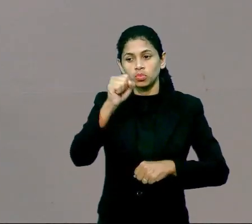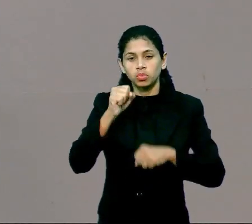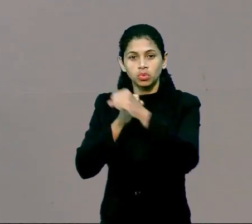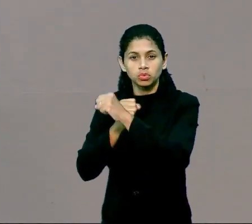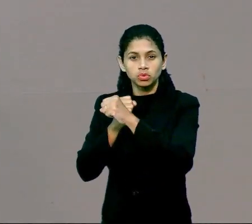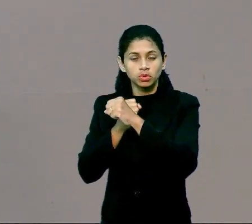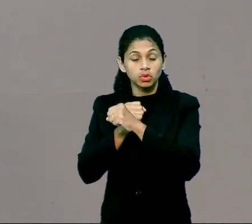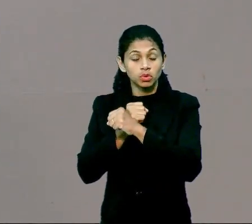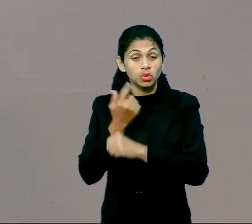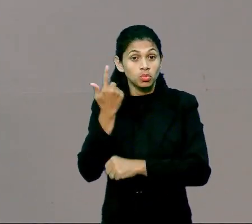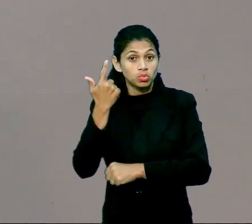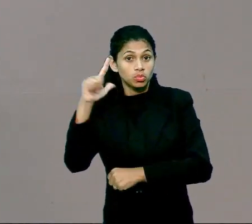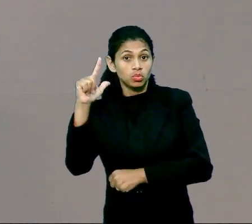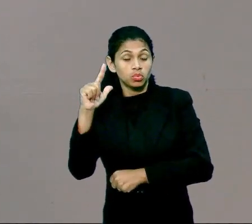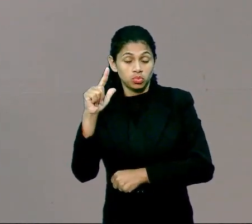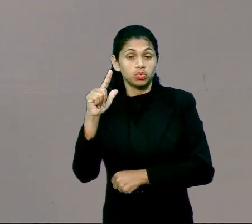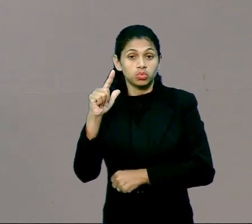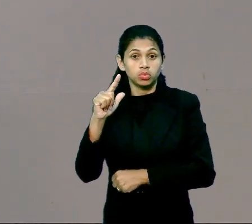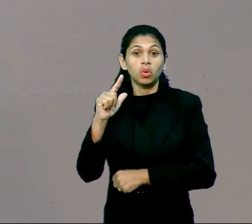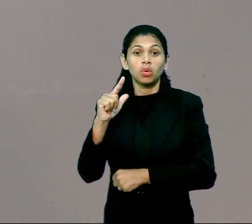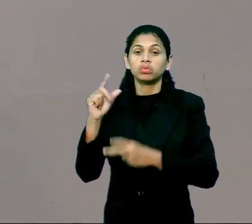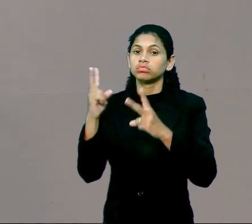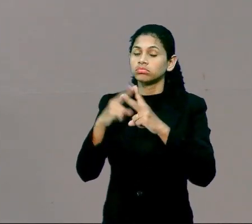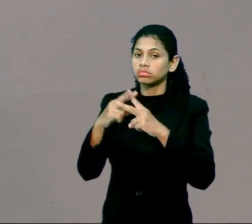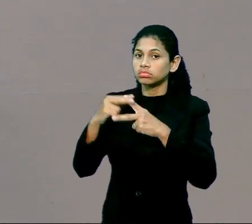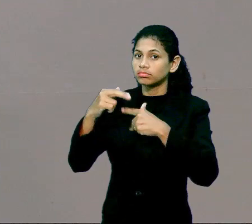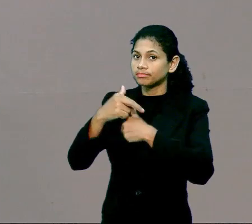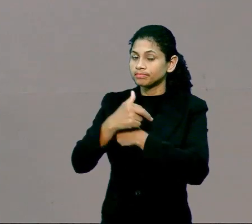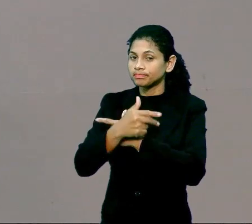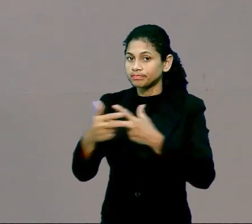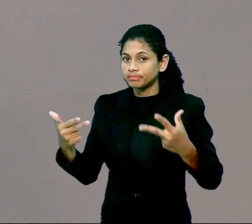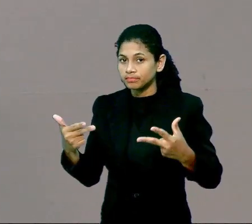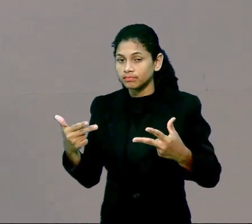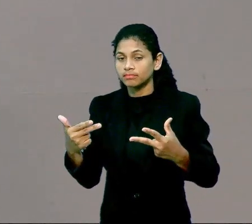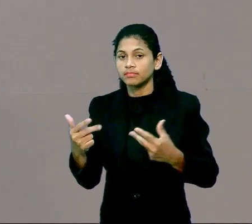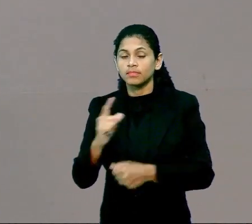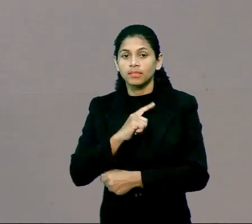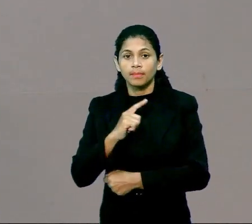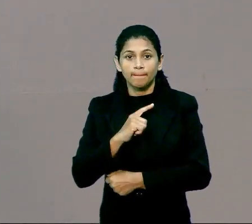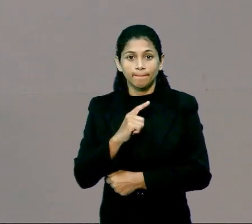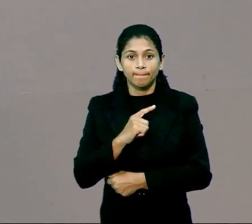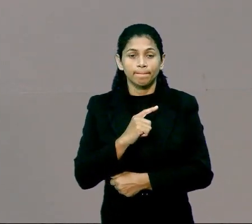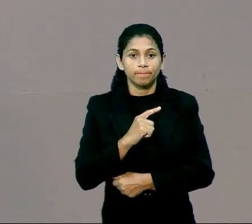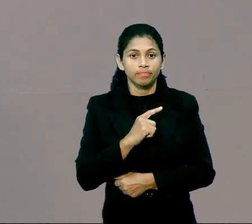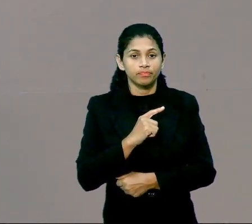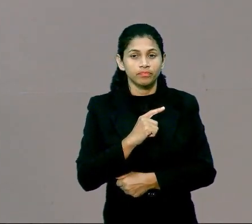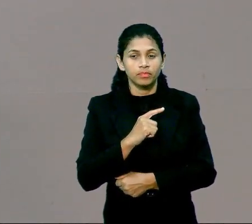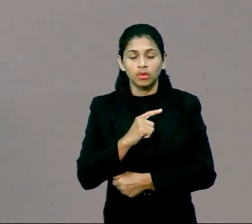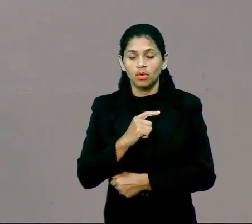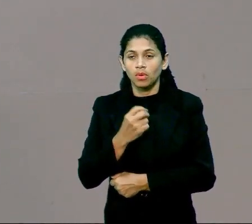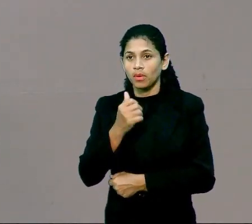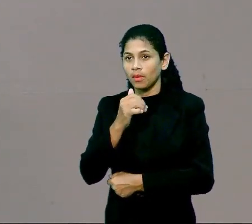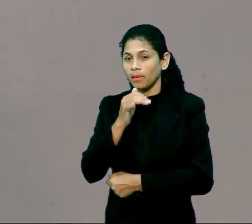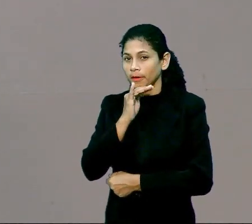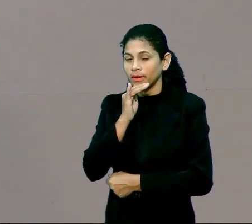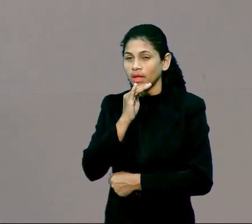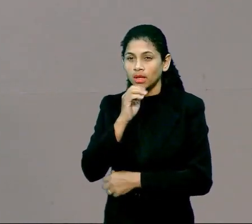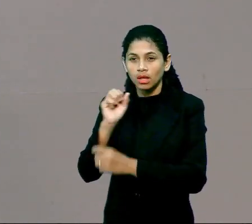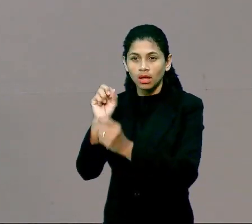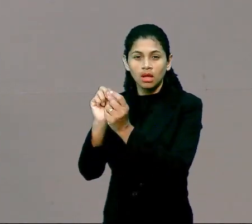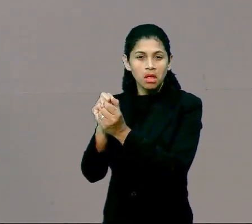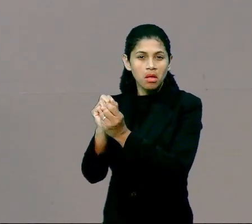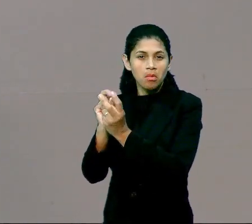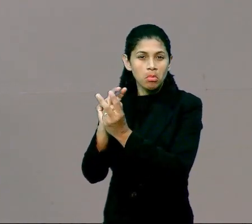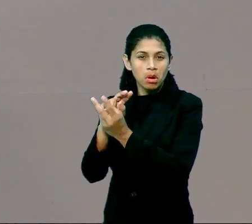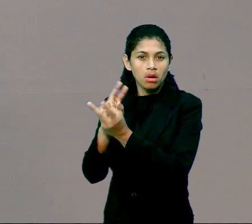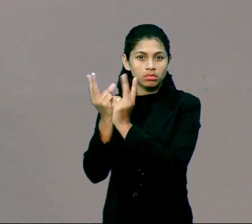ele tem essa questão de gênero que a gente já abordou aqui, no caso da capoeira já tem esse um pouco mais de inclusão, porque não vai fazer esse